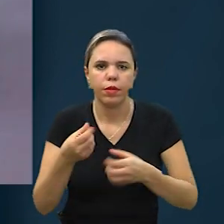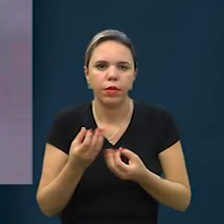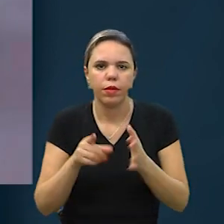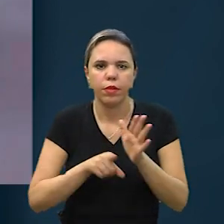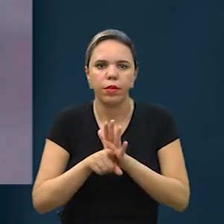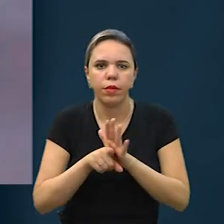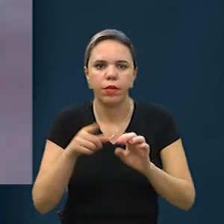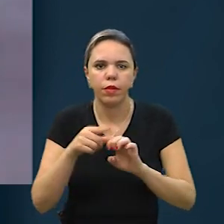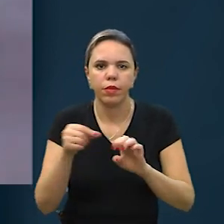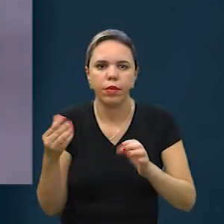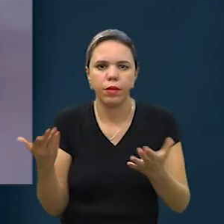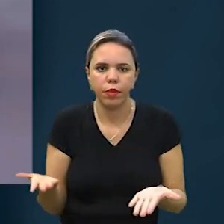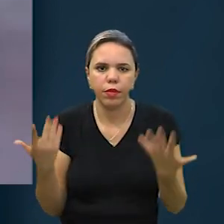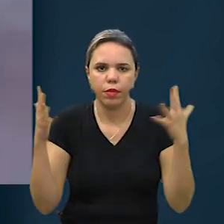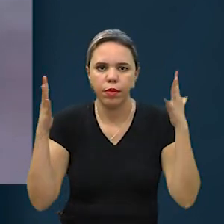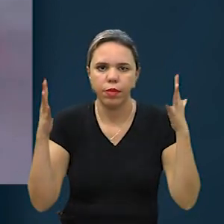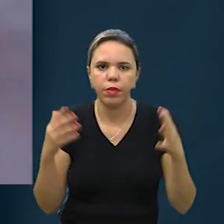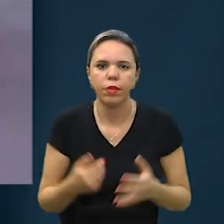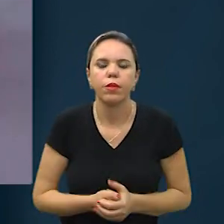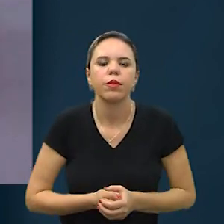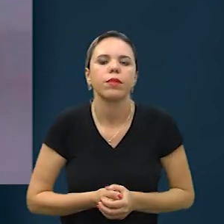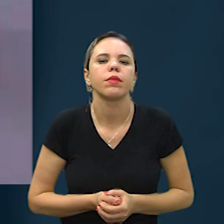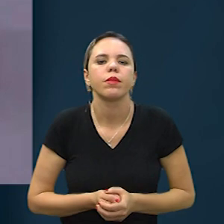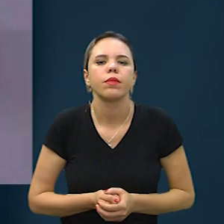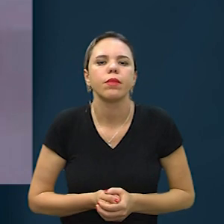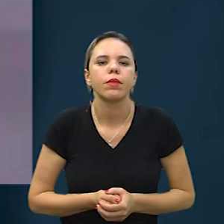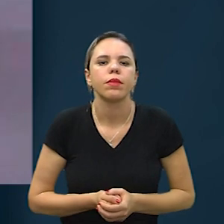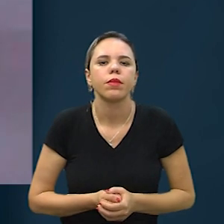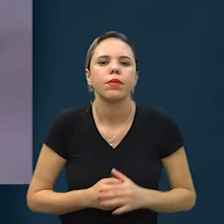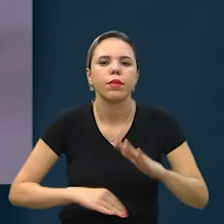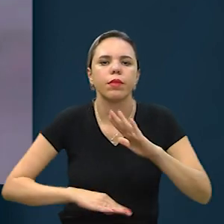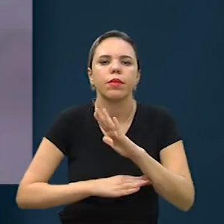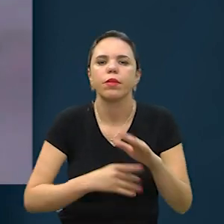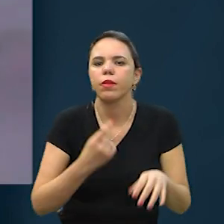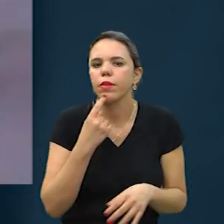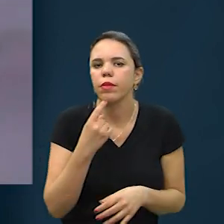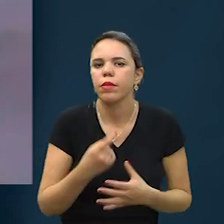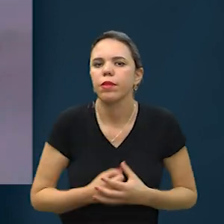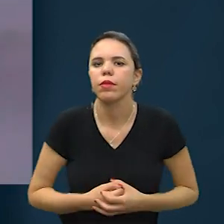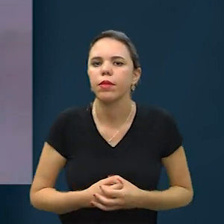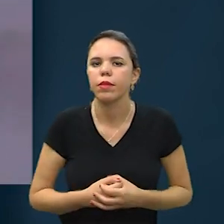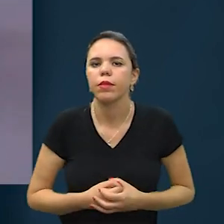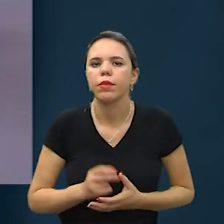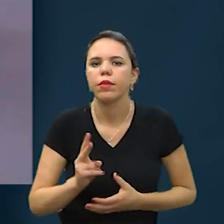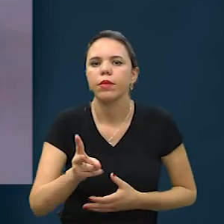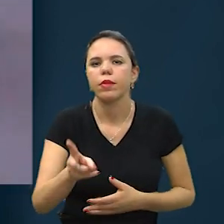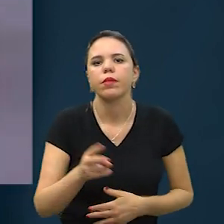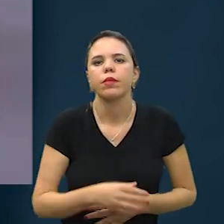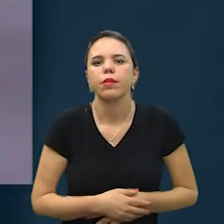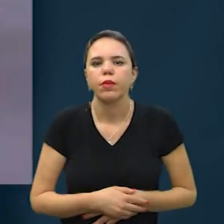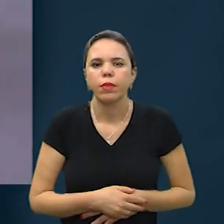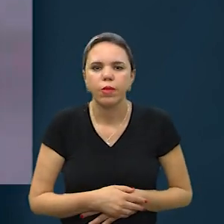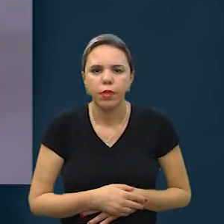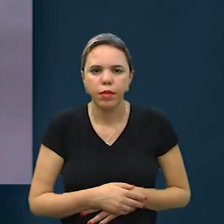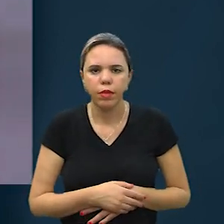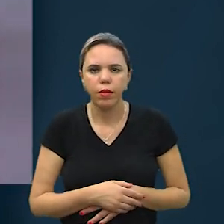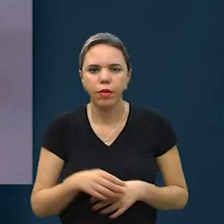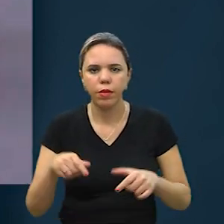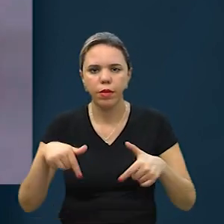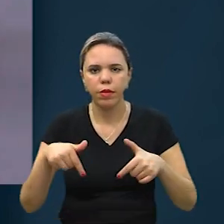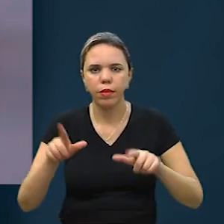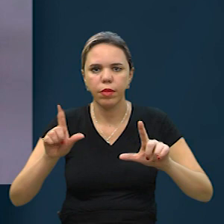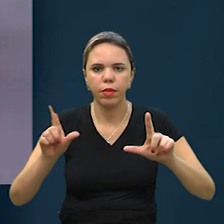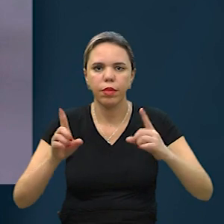atividades de informação do empreendedorismo e parabéns pela Câmara Municipal de Campinas por manter